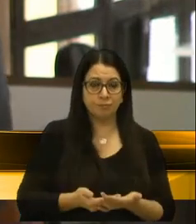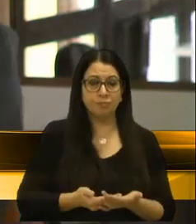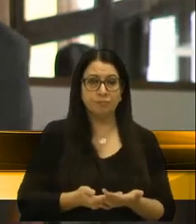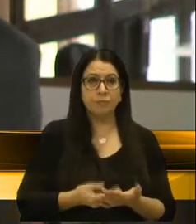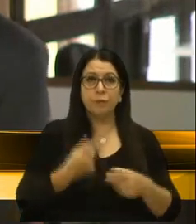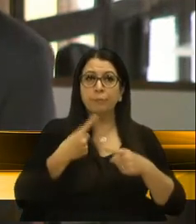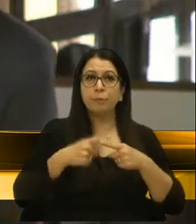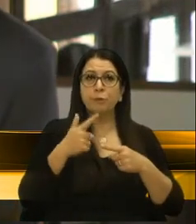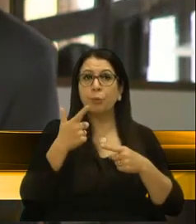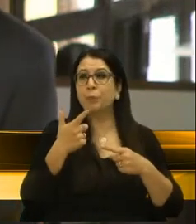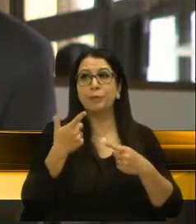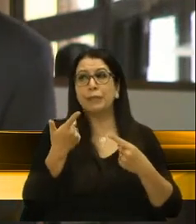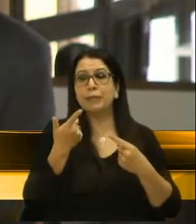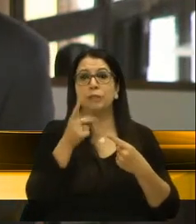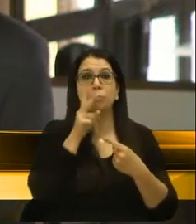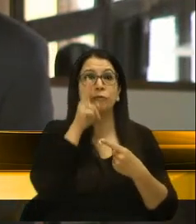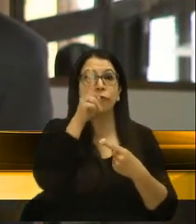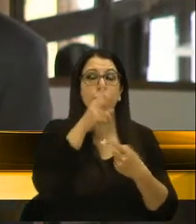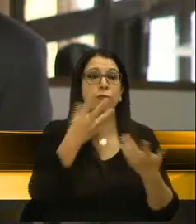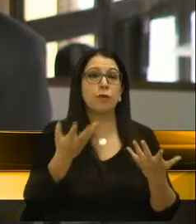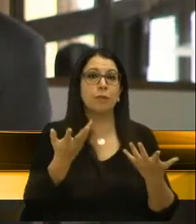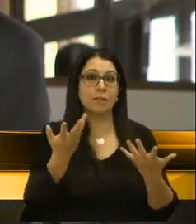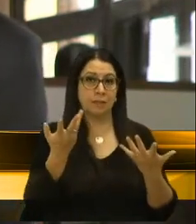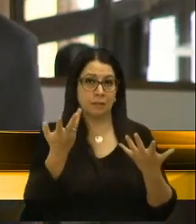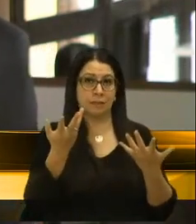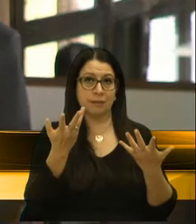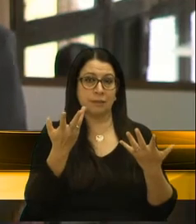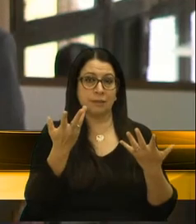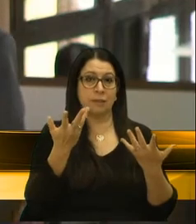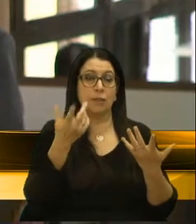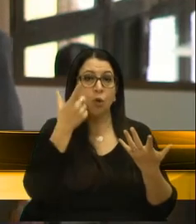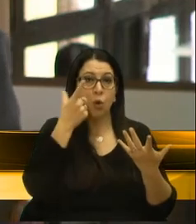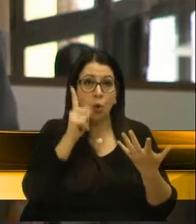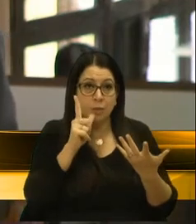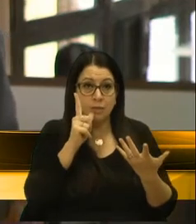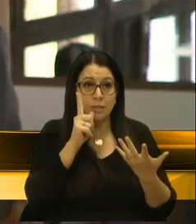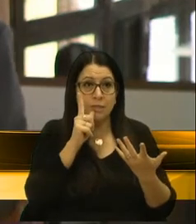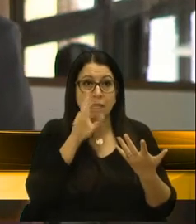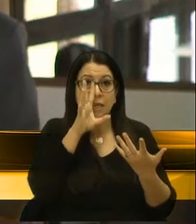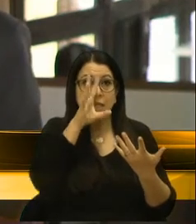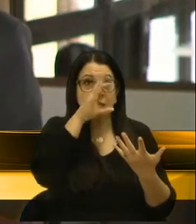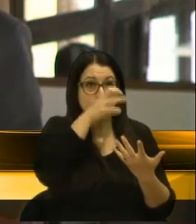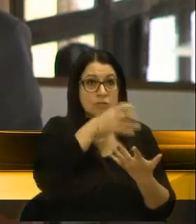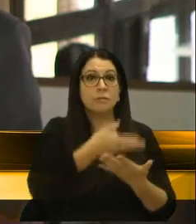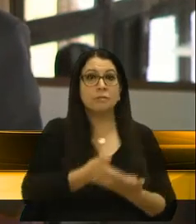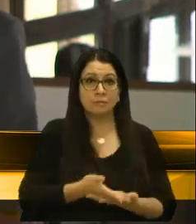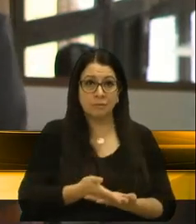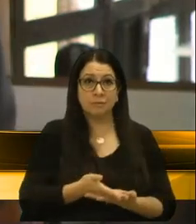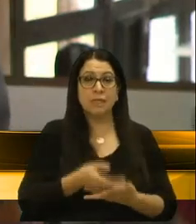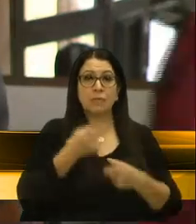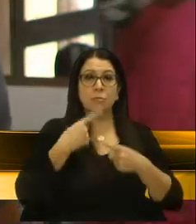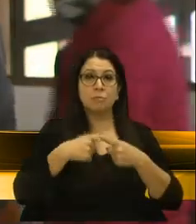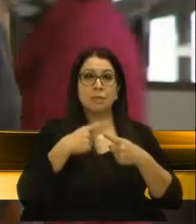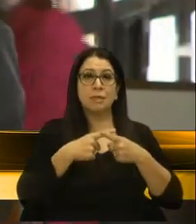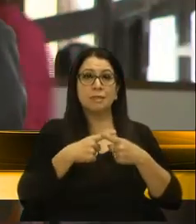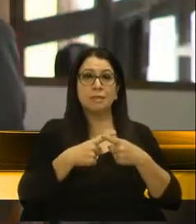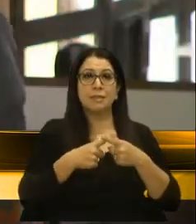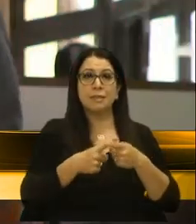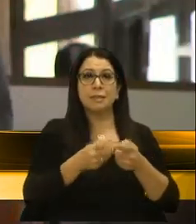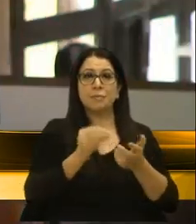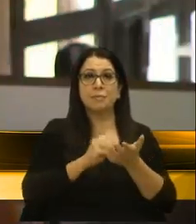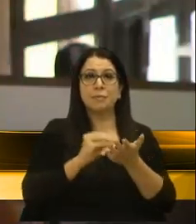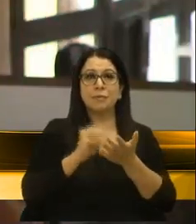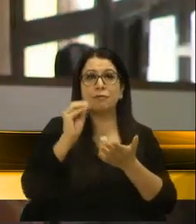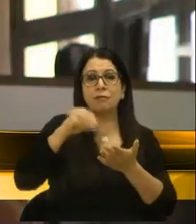porque não há uma força que consiga resistir a isso, porque há uma fragmentação do